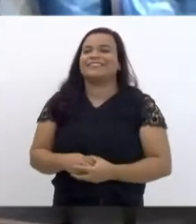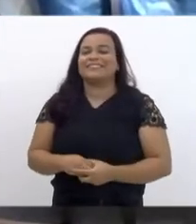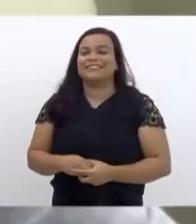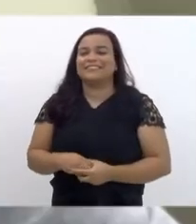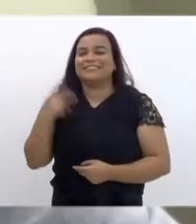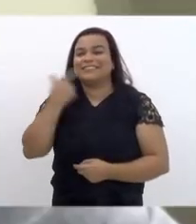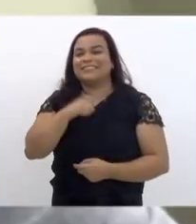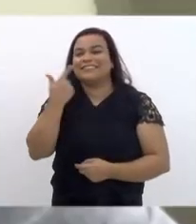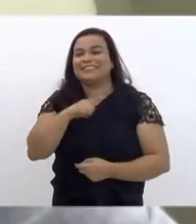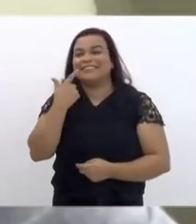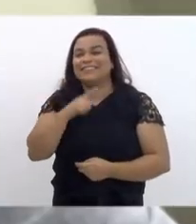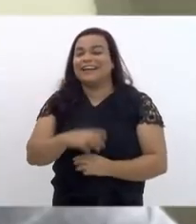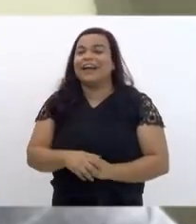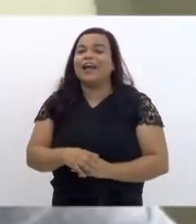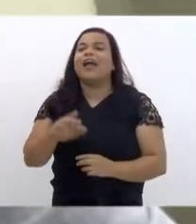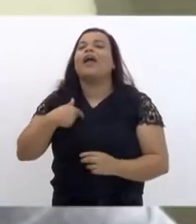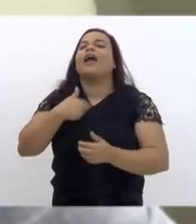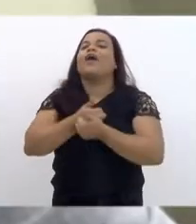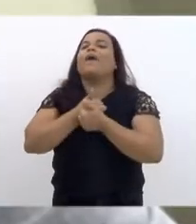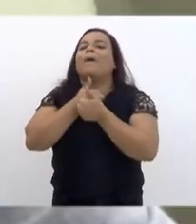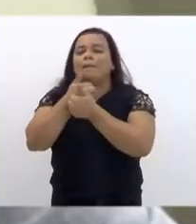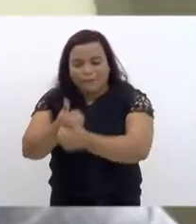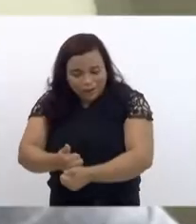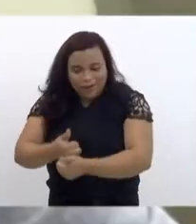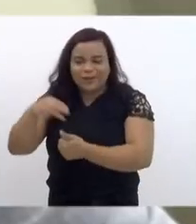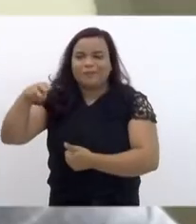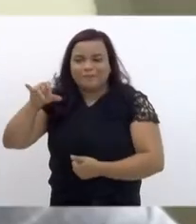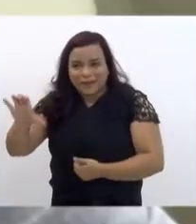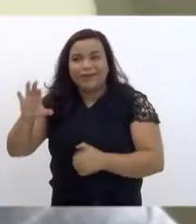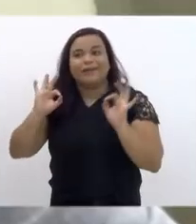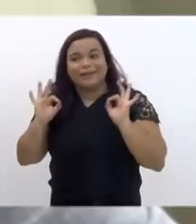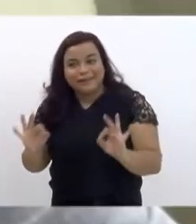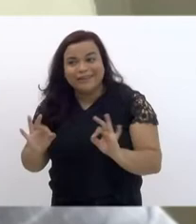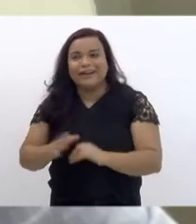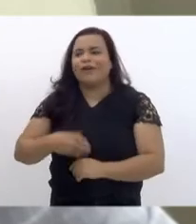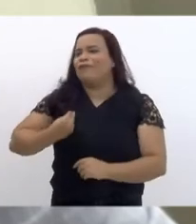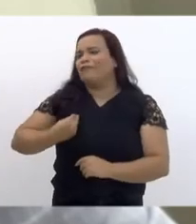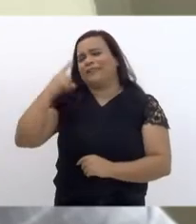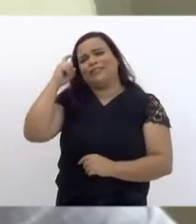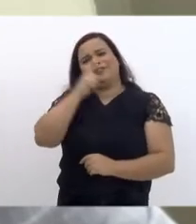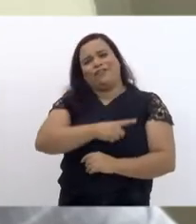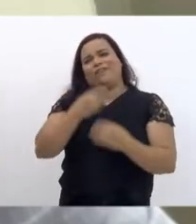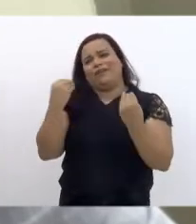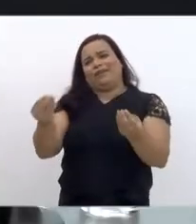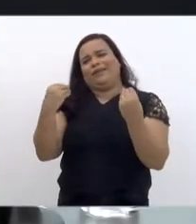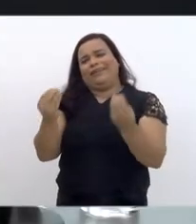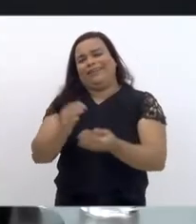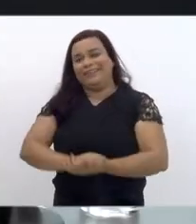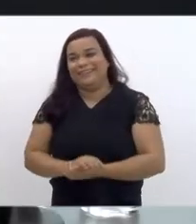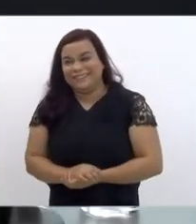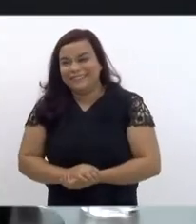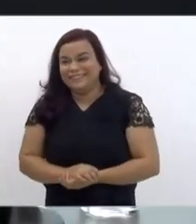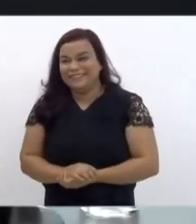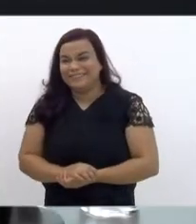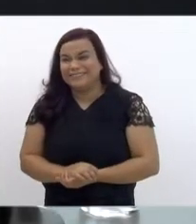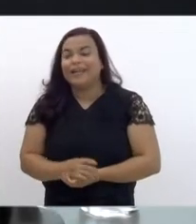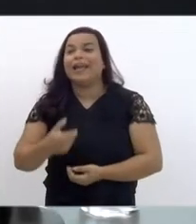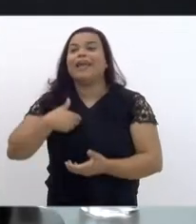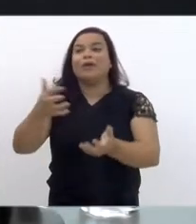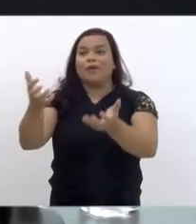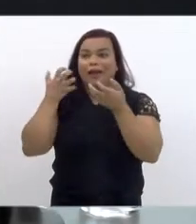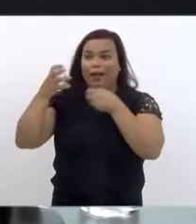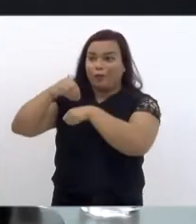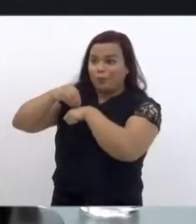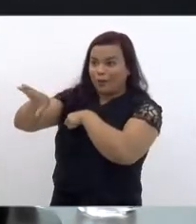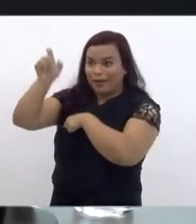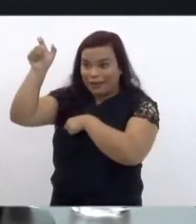Ô, Mink, eu acompanho o voto do Mink. Senhor presidente, vida difícil de março. Eu queria arguir ao deputado